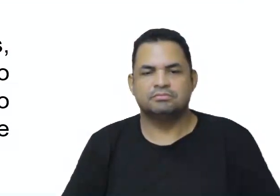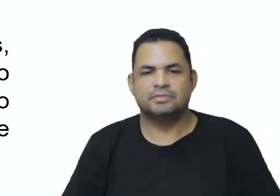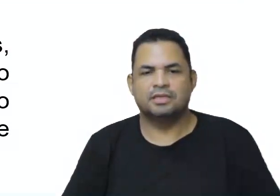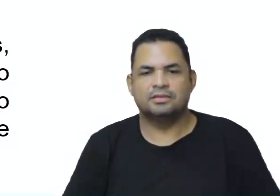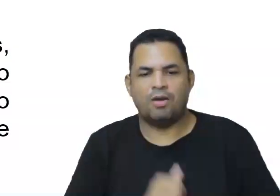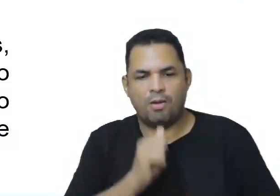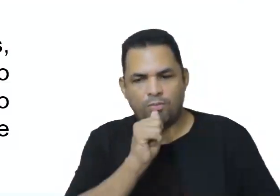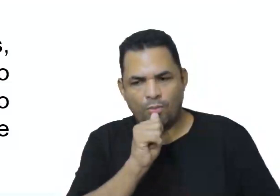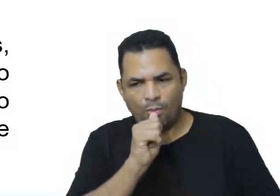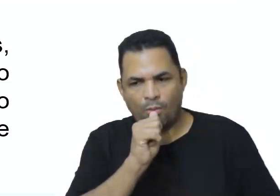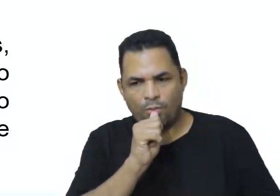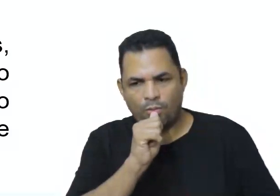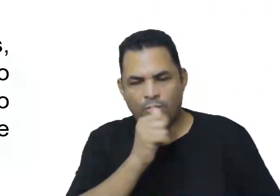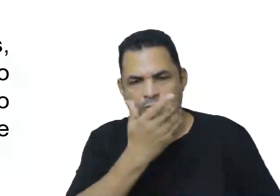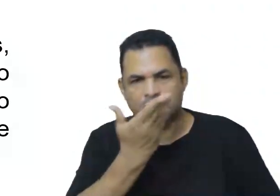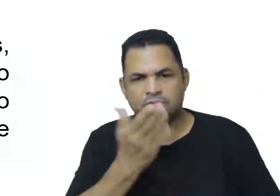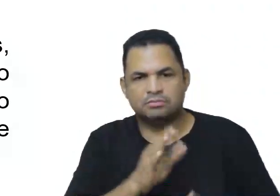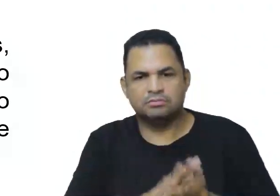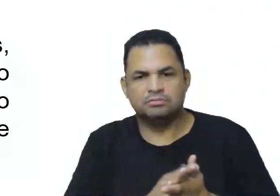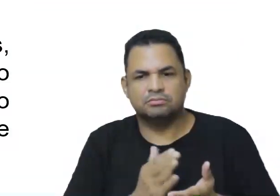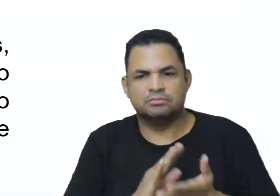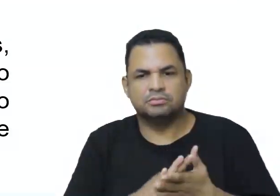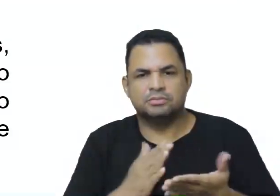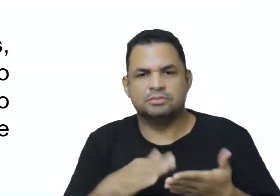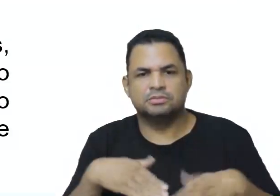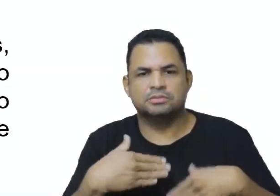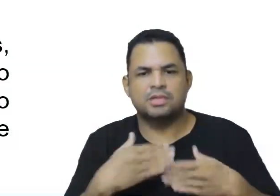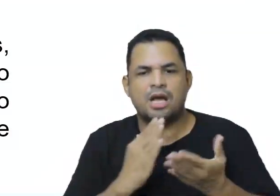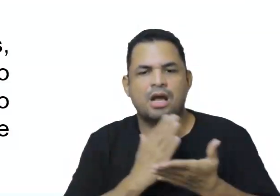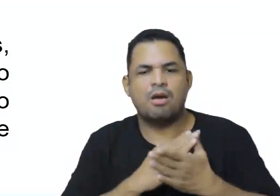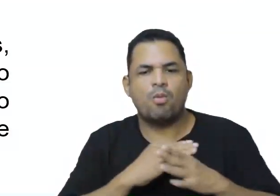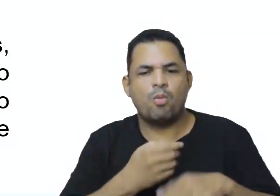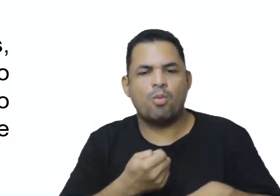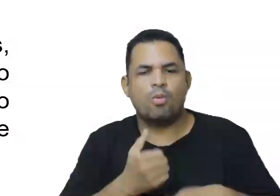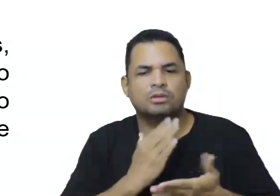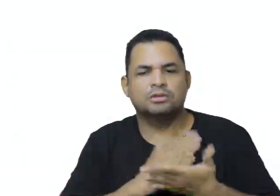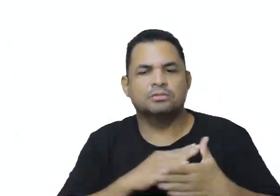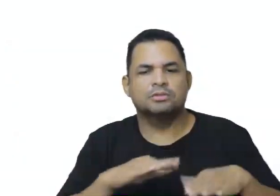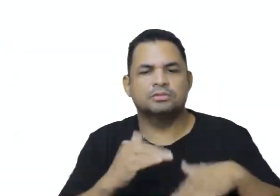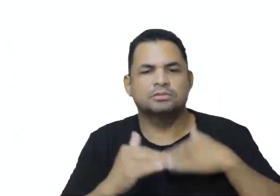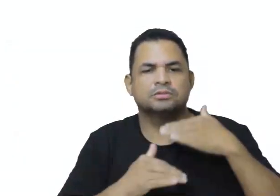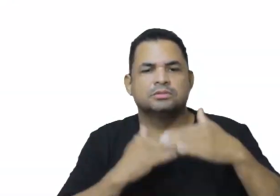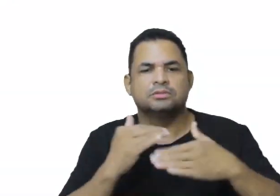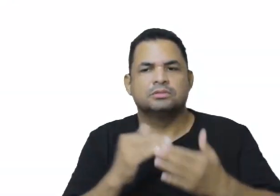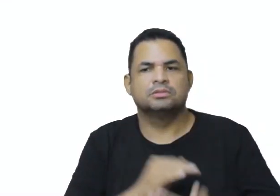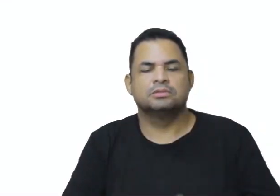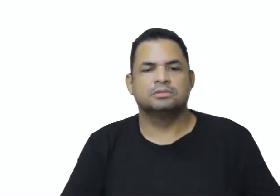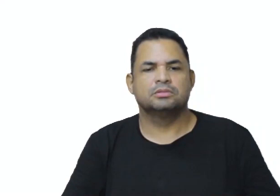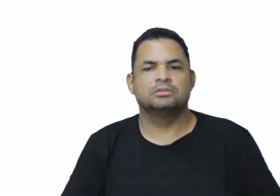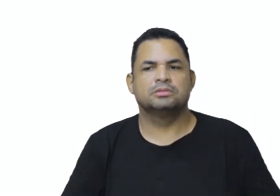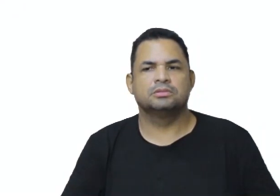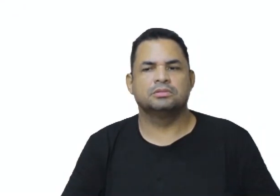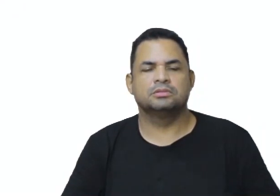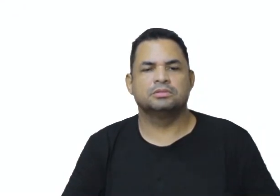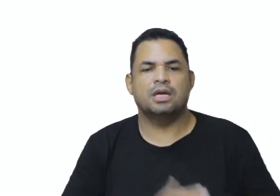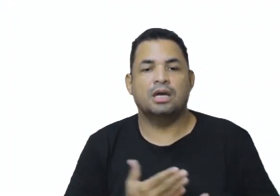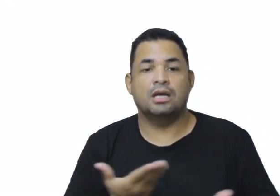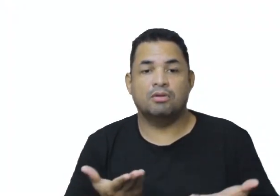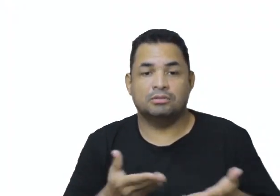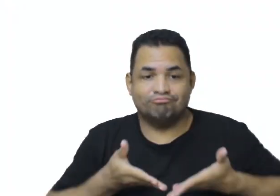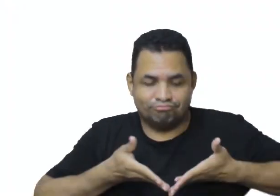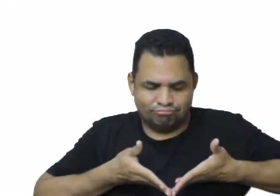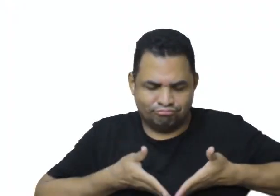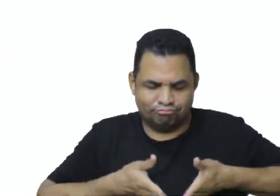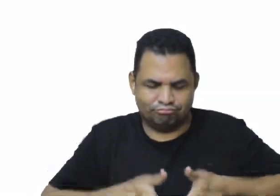ali e terminando de se desenvolver, né? Tá? Então vem o nascimento aí,